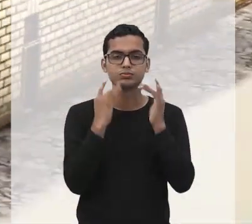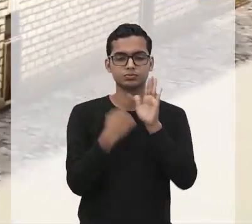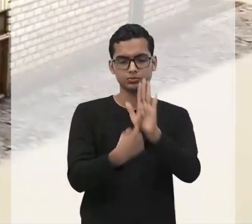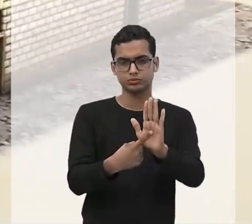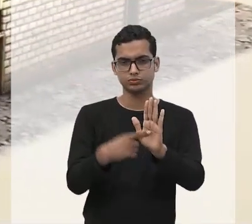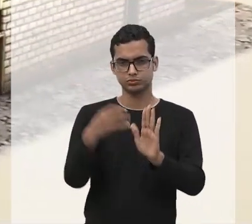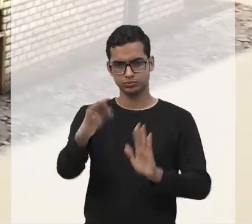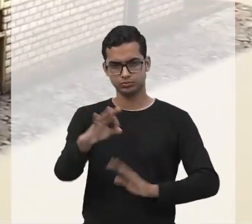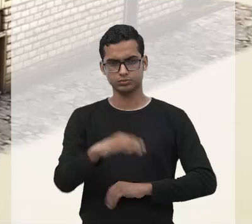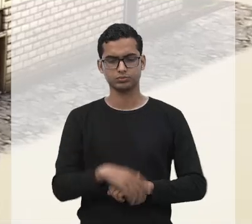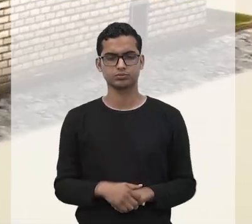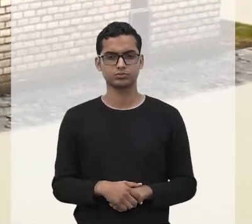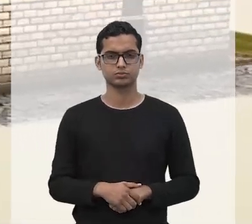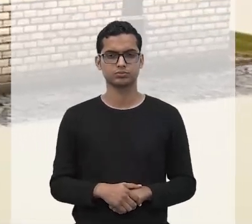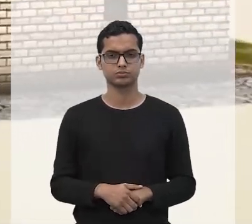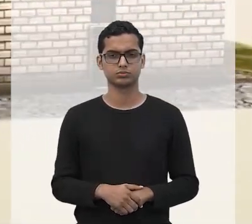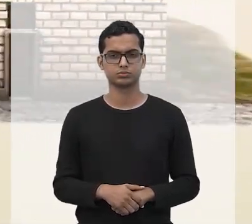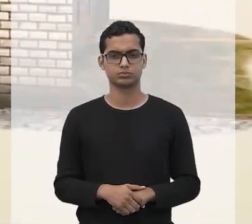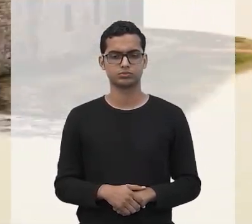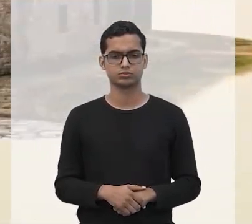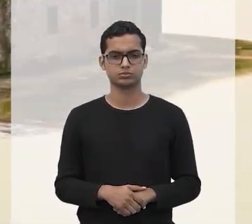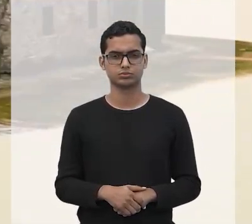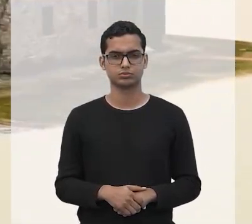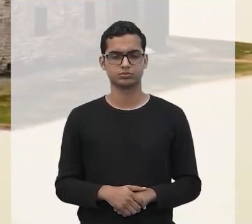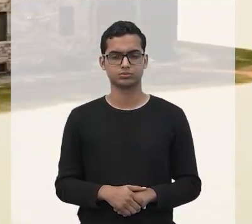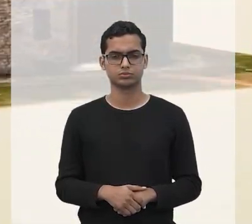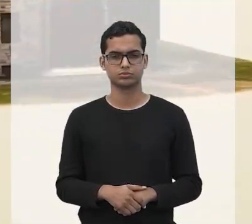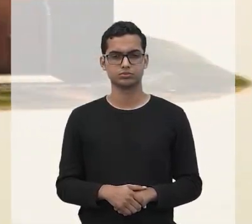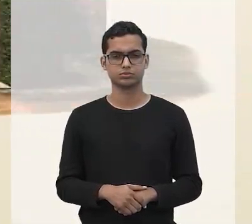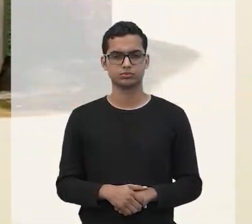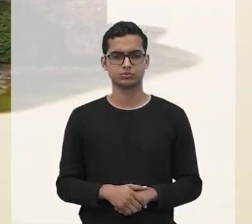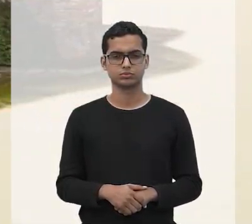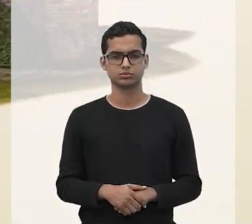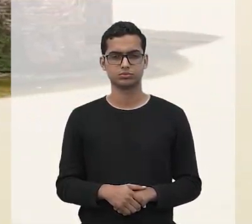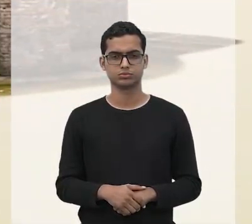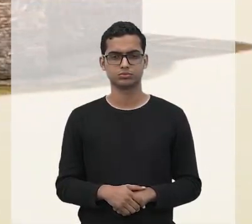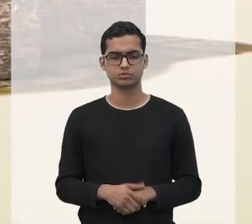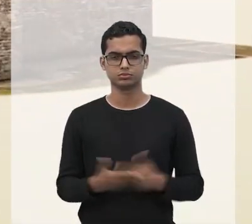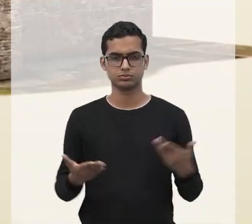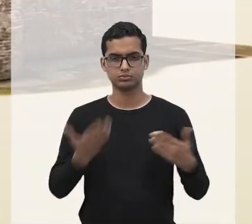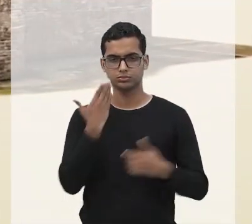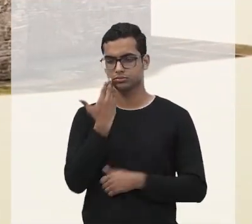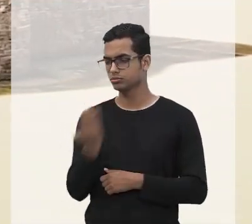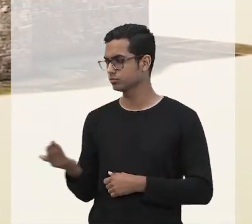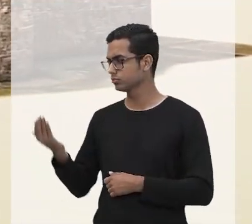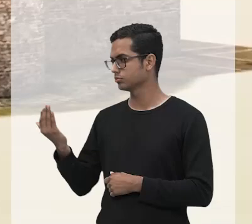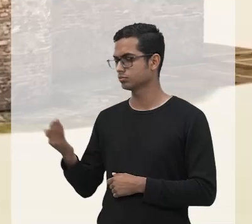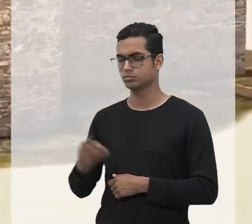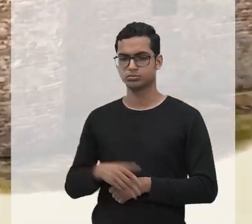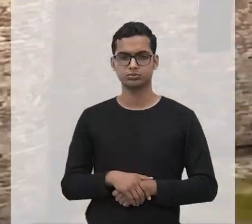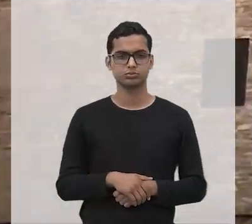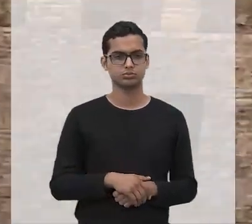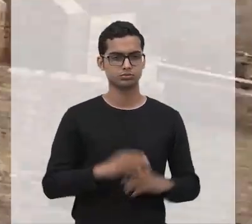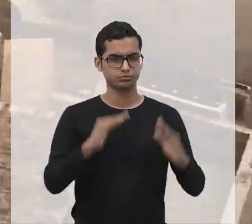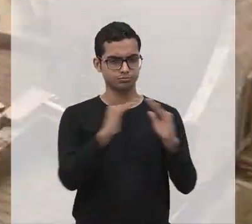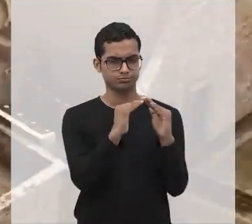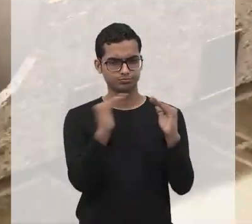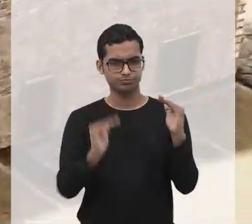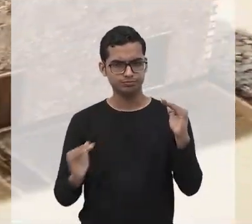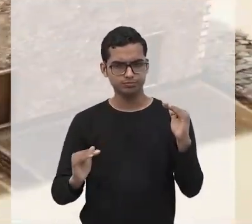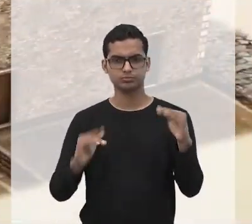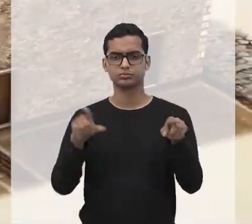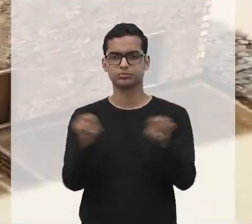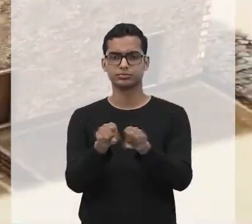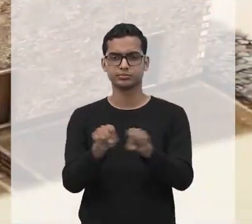olha só, a gente está vendo ele aqui mais uma vez num formato fechadinho, parece uma casinha, né? E quando a gente